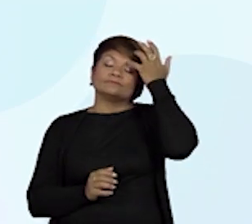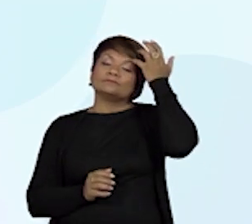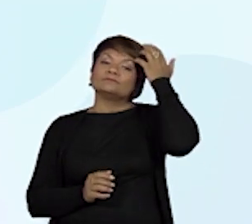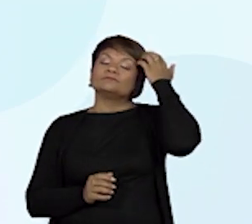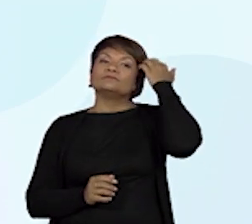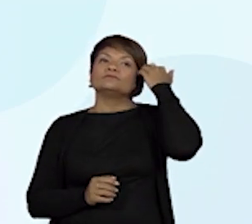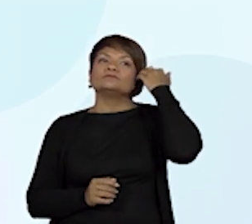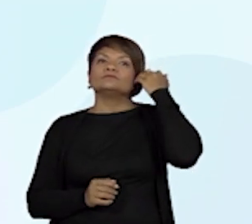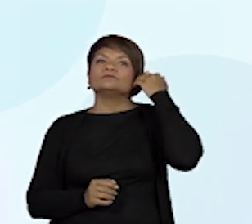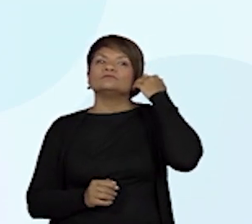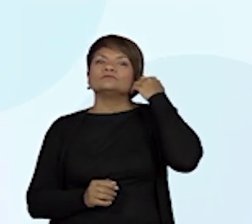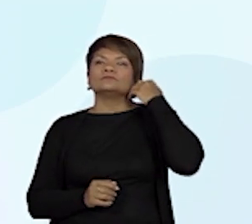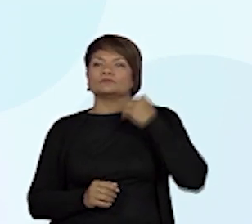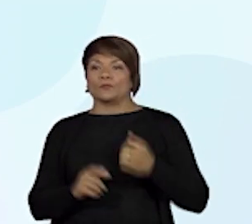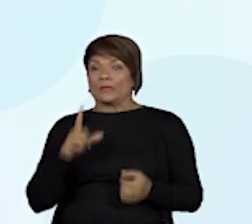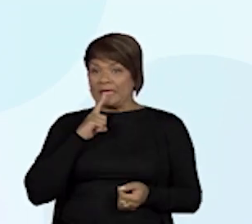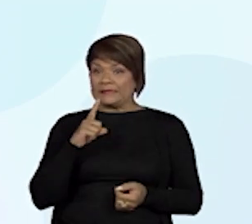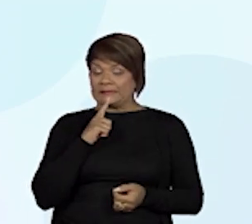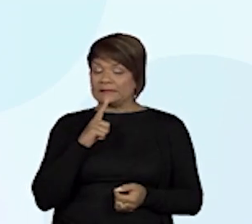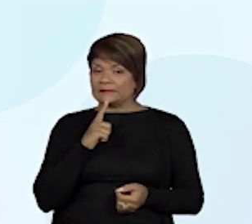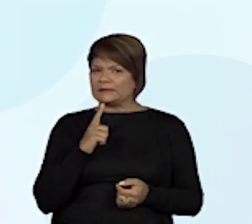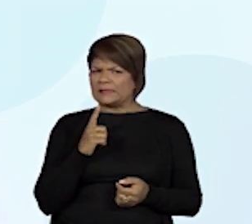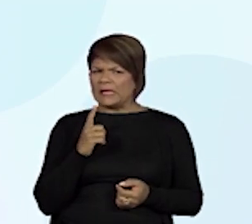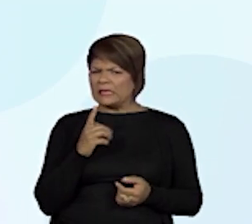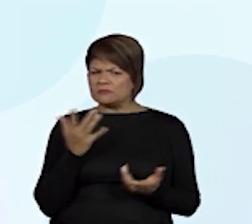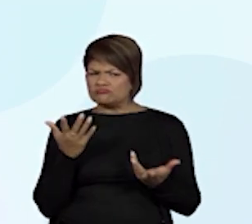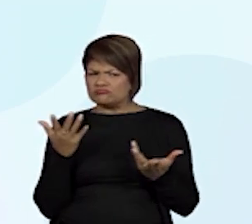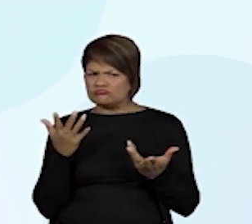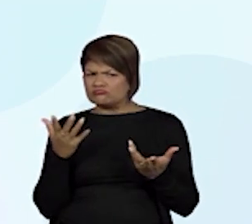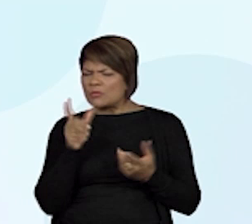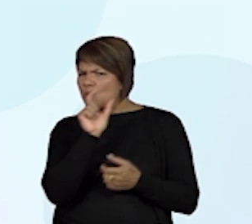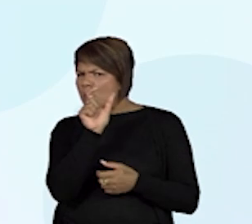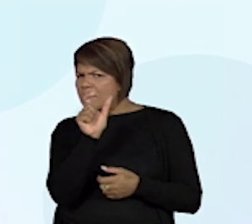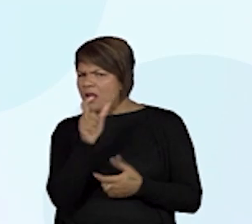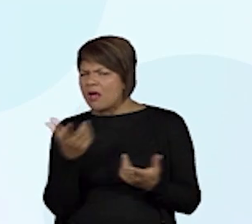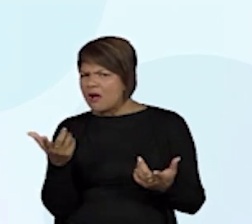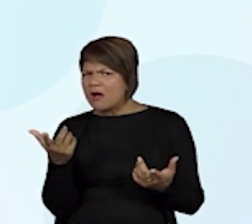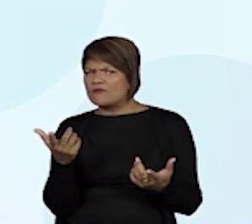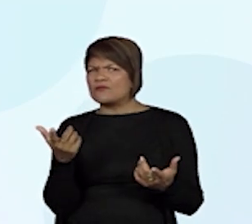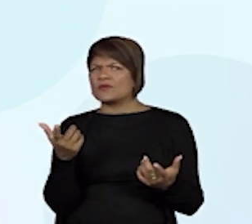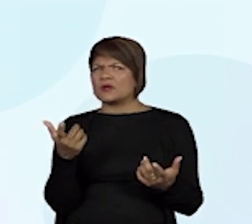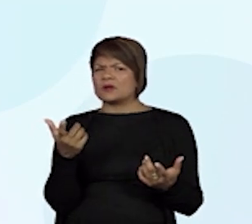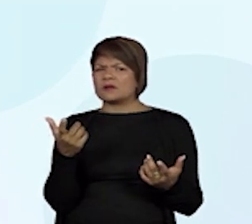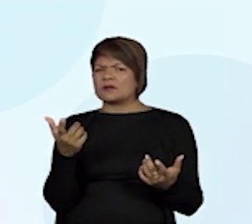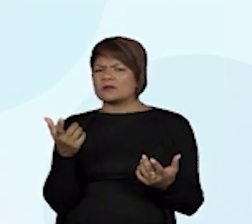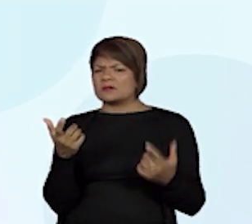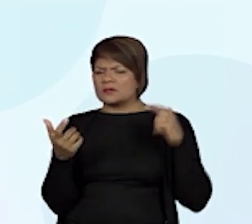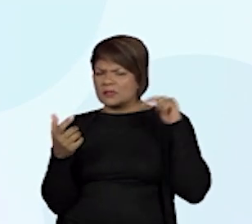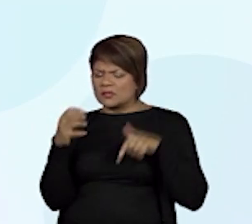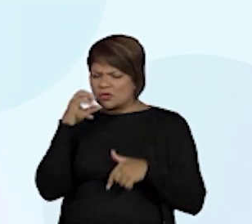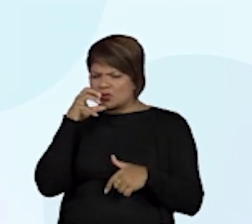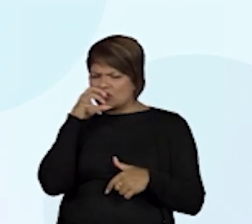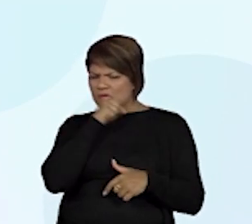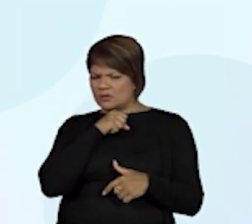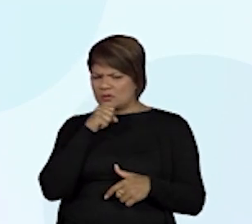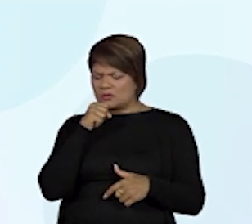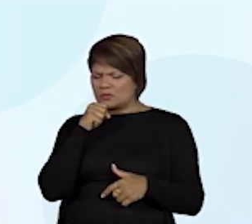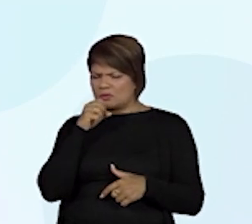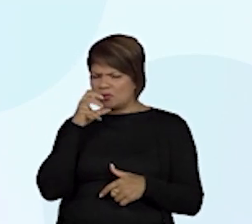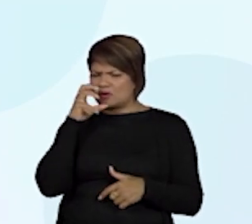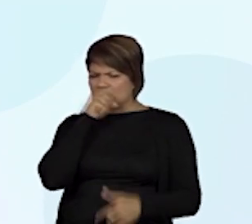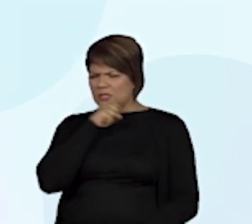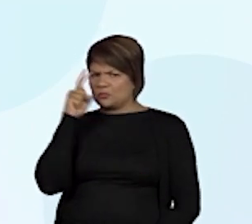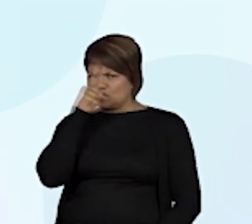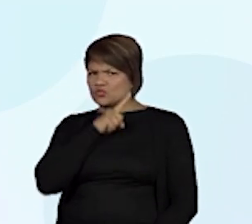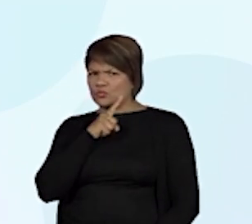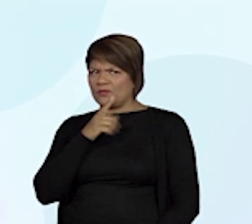ela tem alguma expressão que ela usa para falar que esse final de semana foi muito agradável? Tem uma expressão